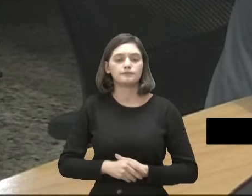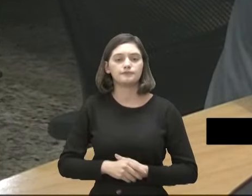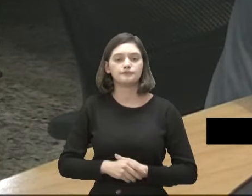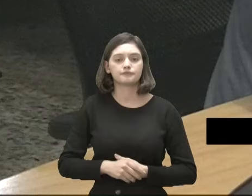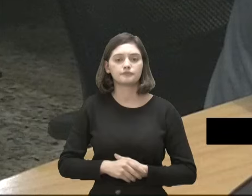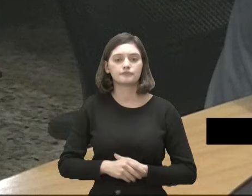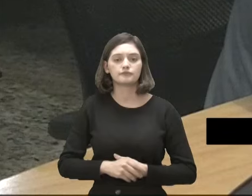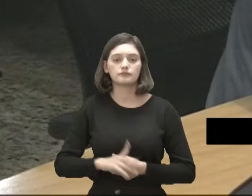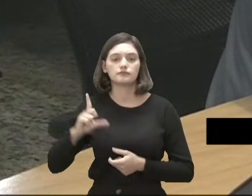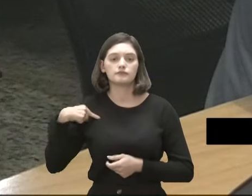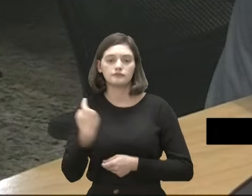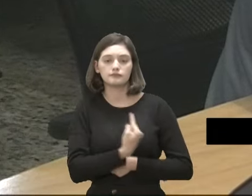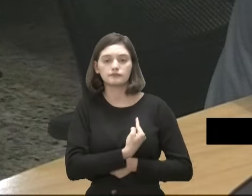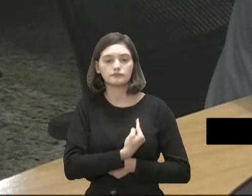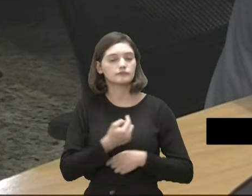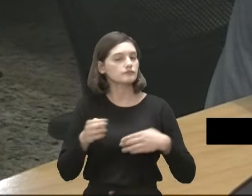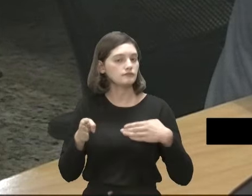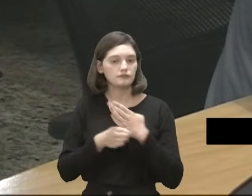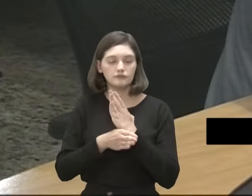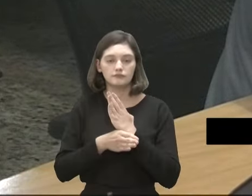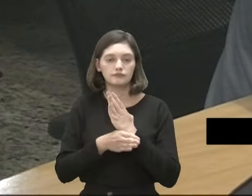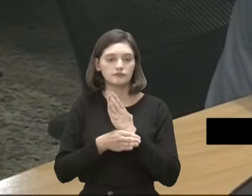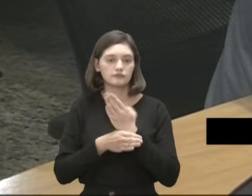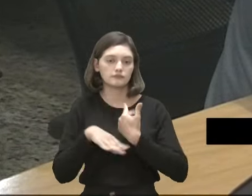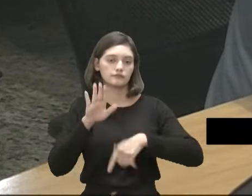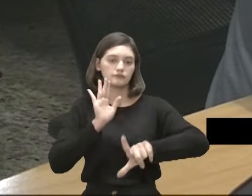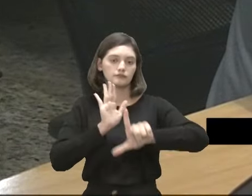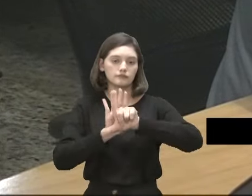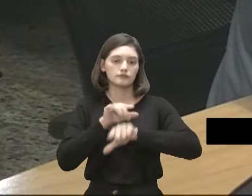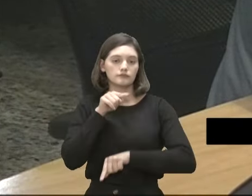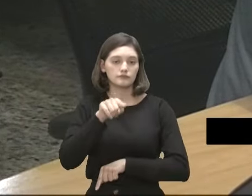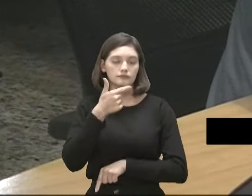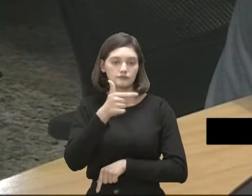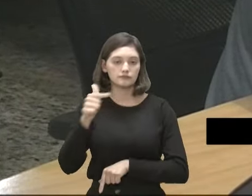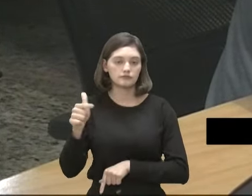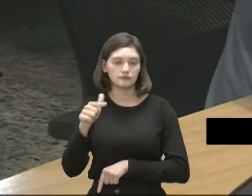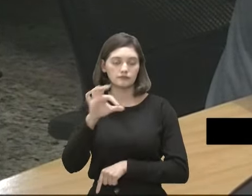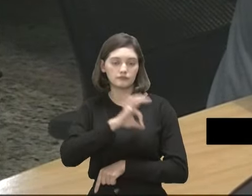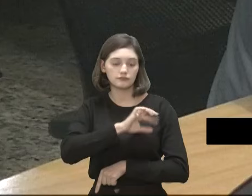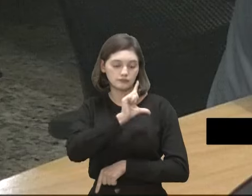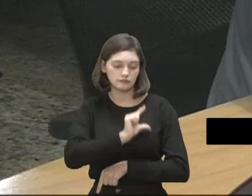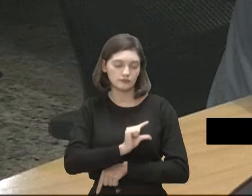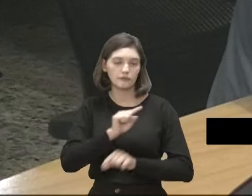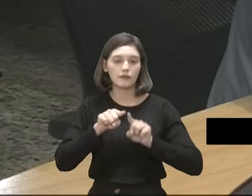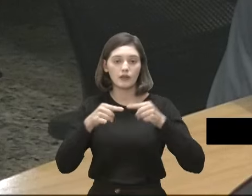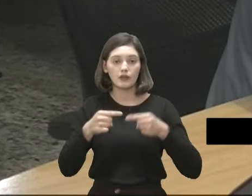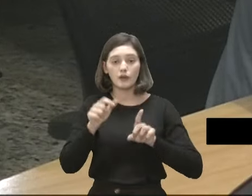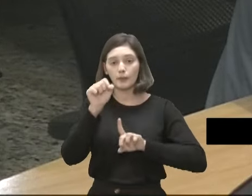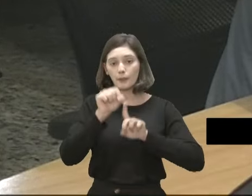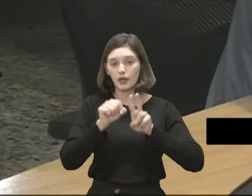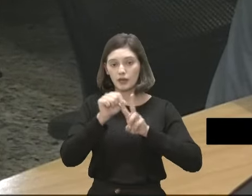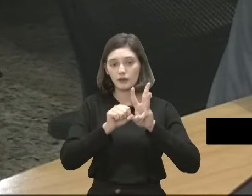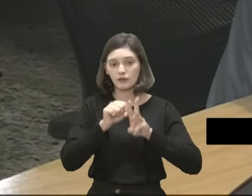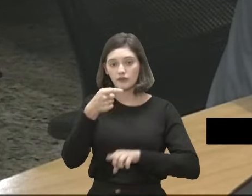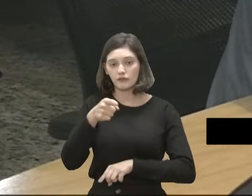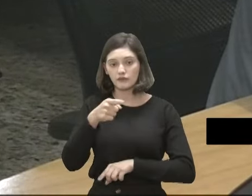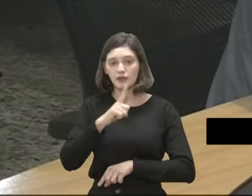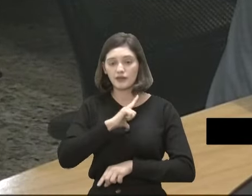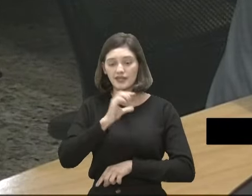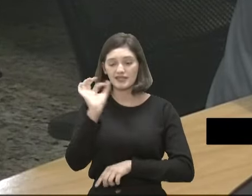se a gente não aprovar esse projeto de lei, você não vai ter desconto. Só que daqui a alguns meses você vai receber zero